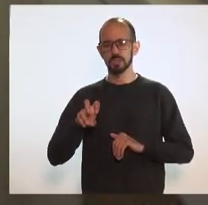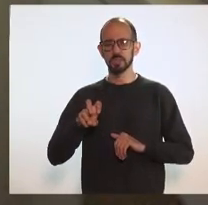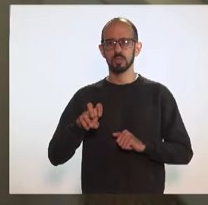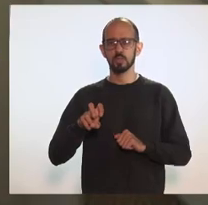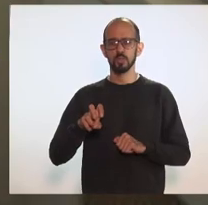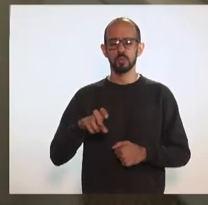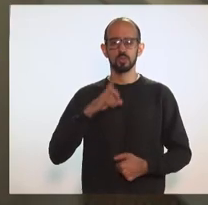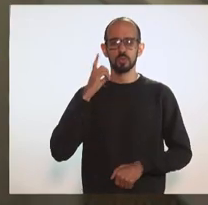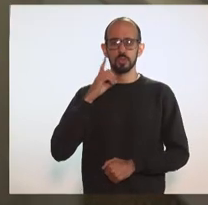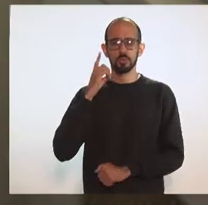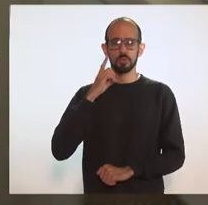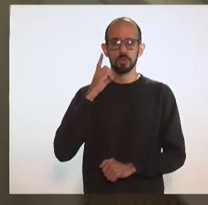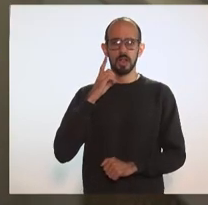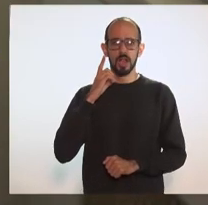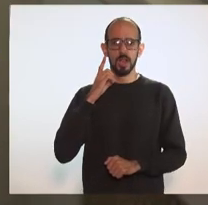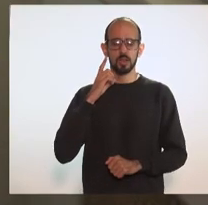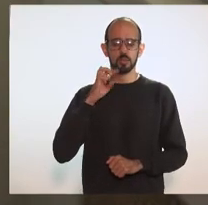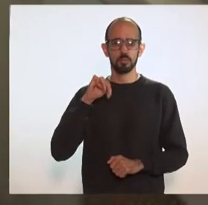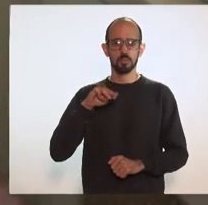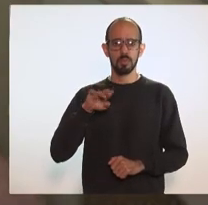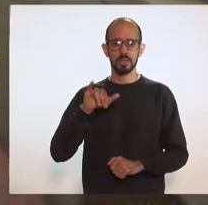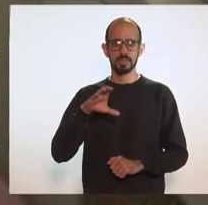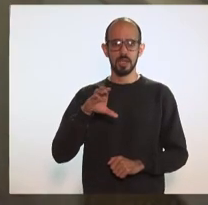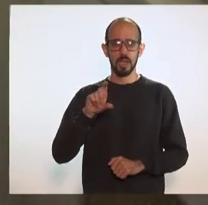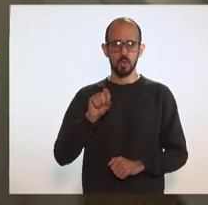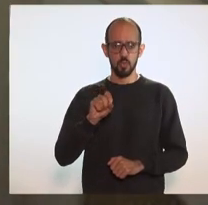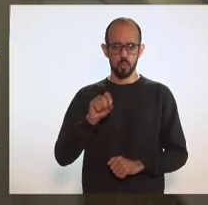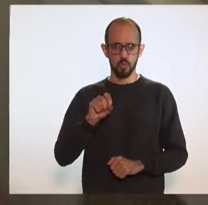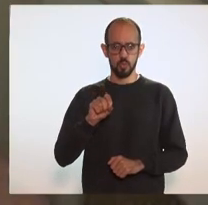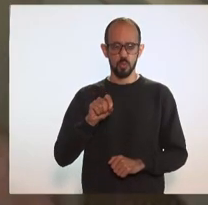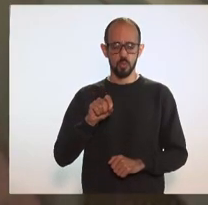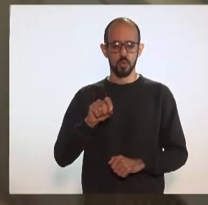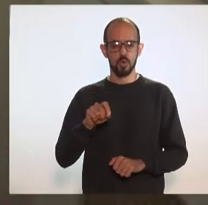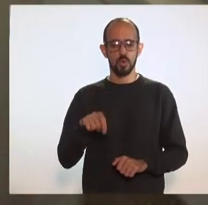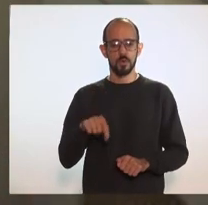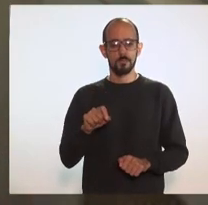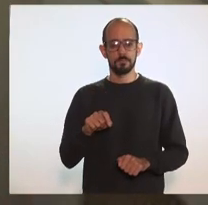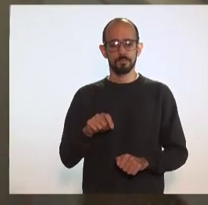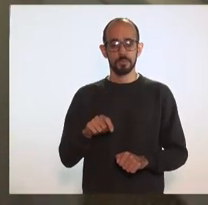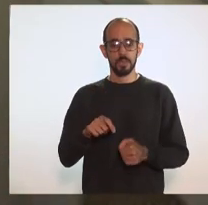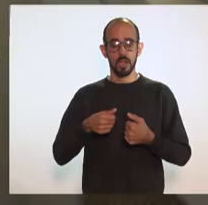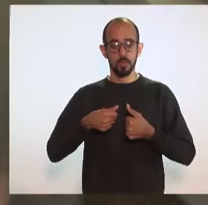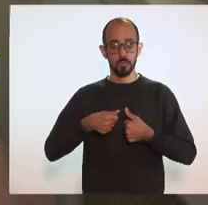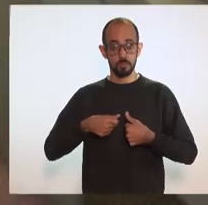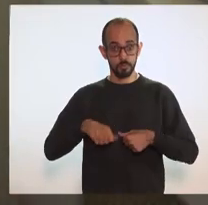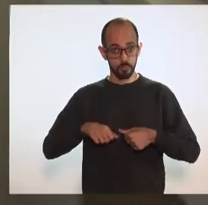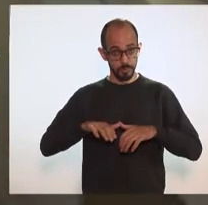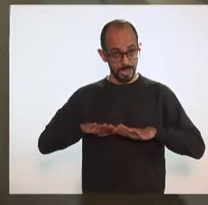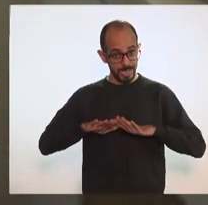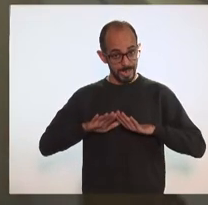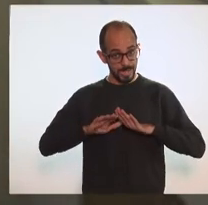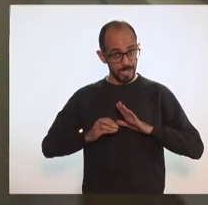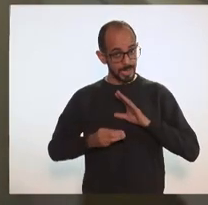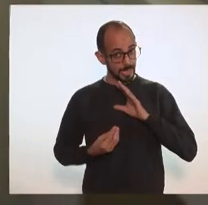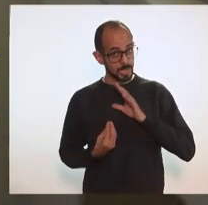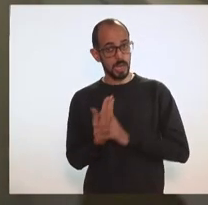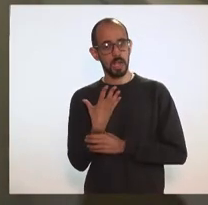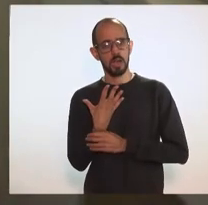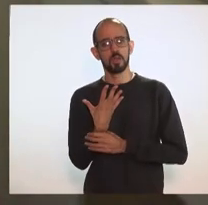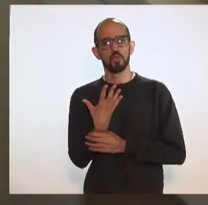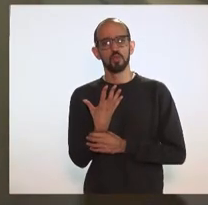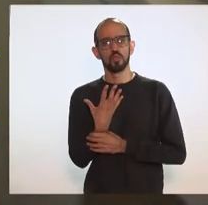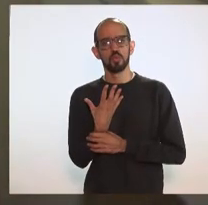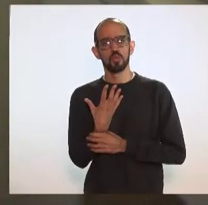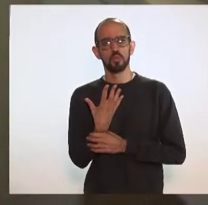de e onde é que tá escrito fica criado cifra criado